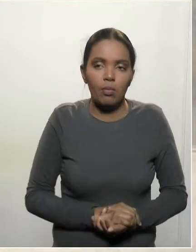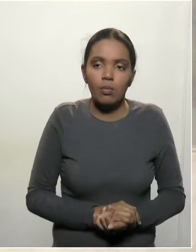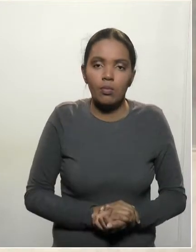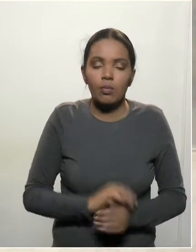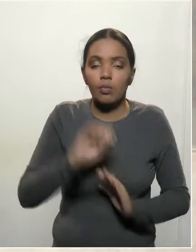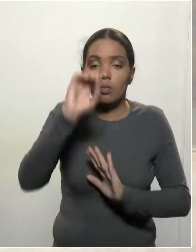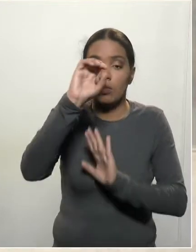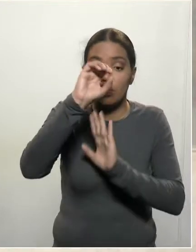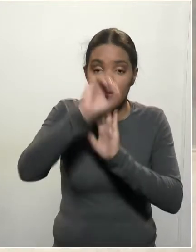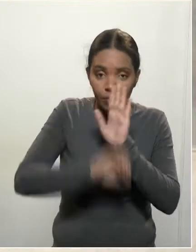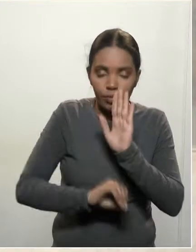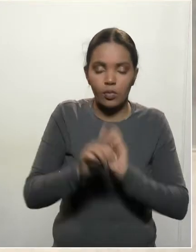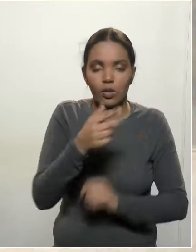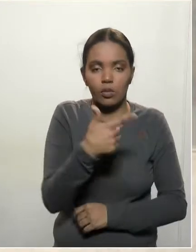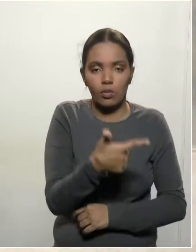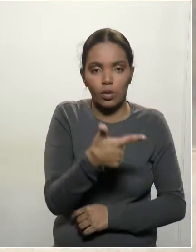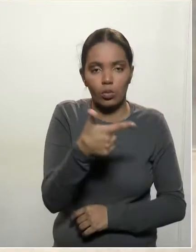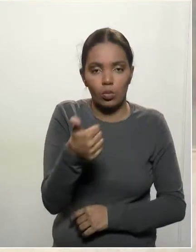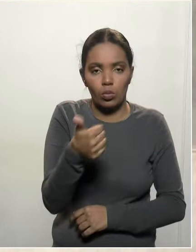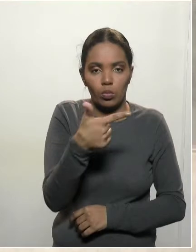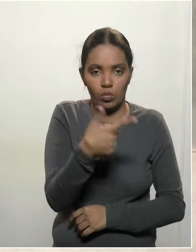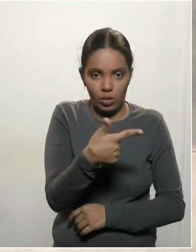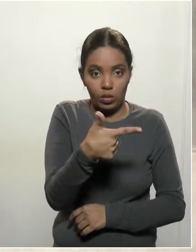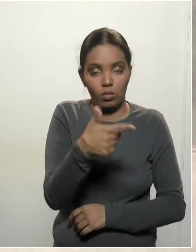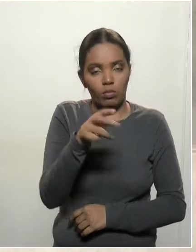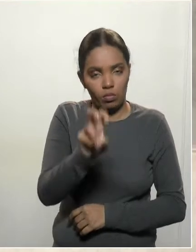número 20.025 da Casa Civil,